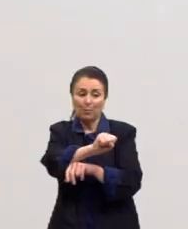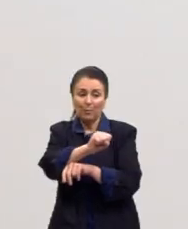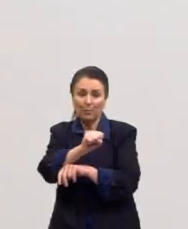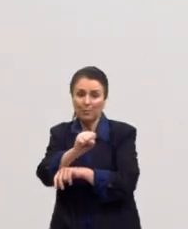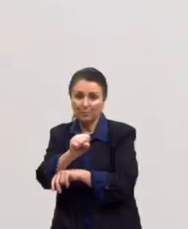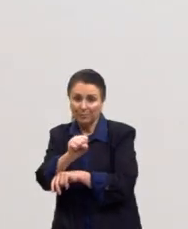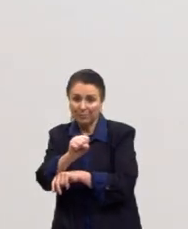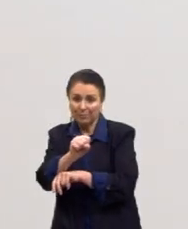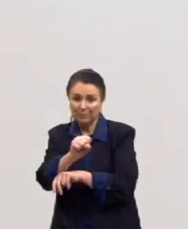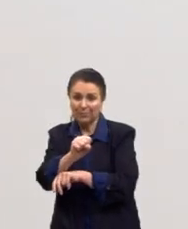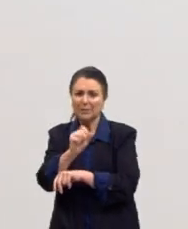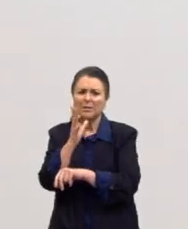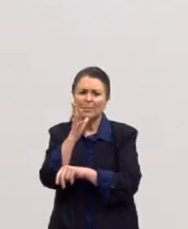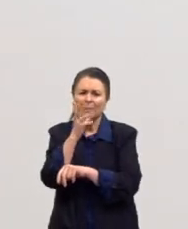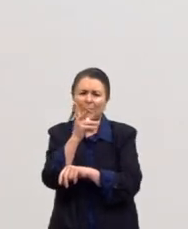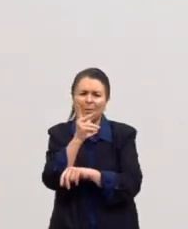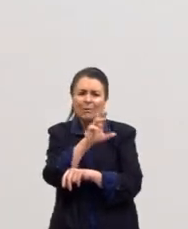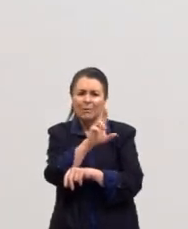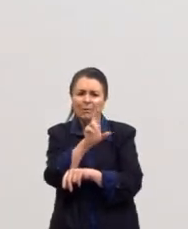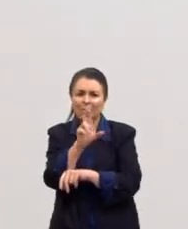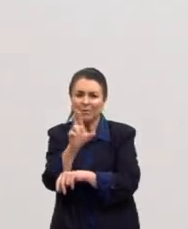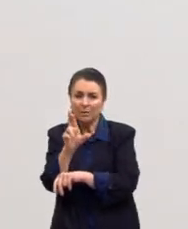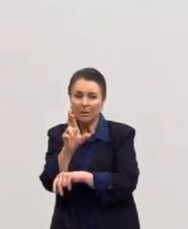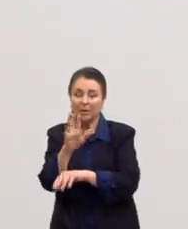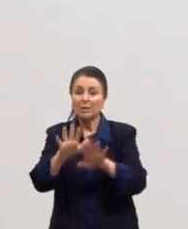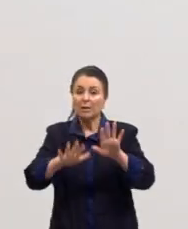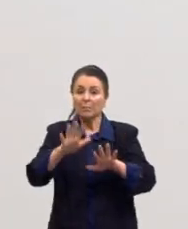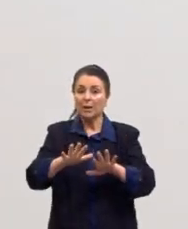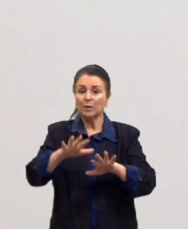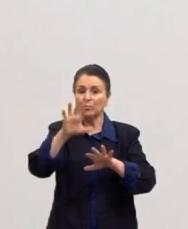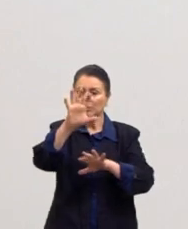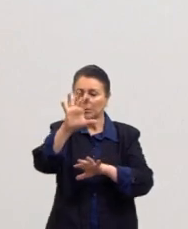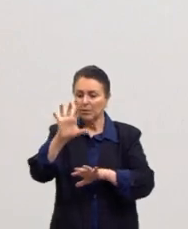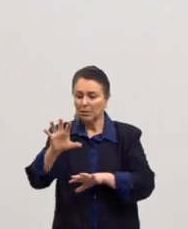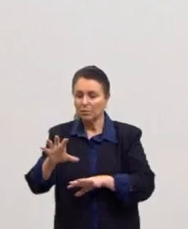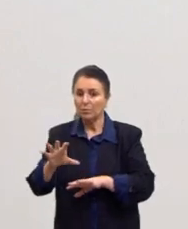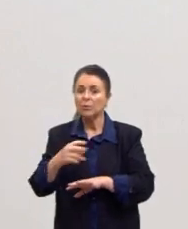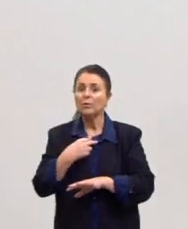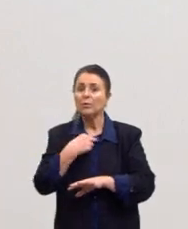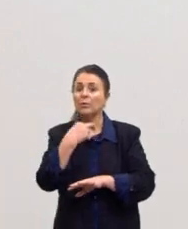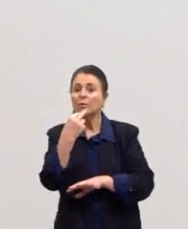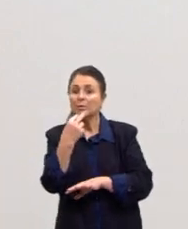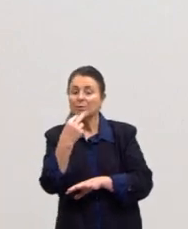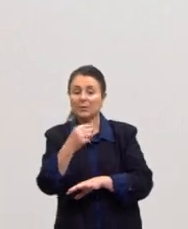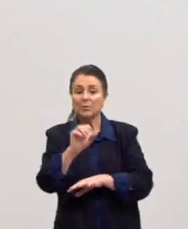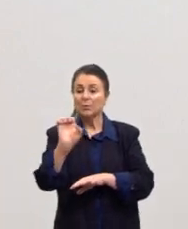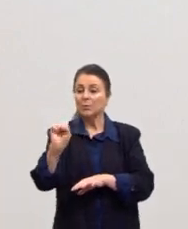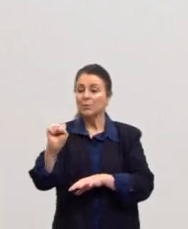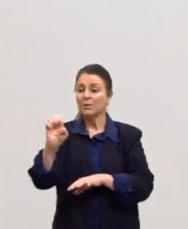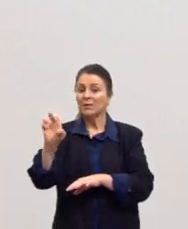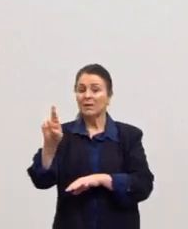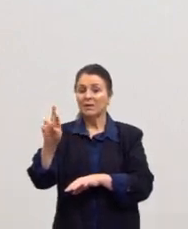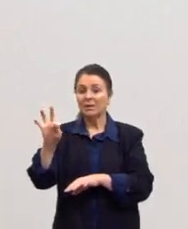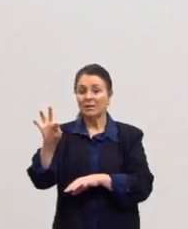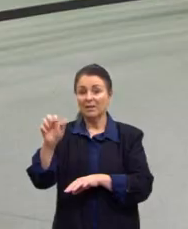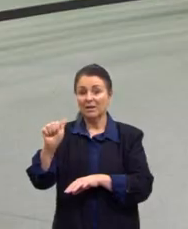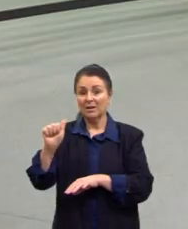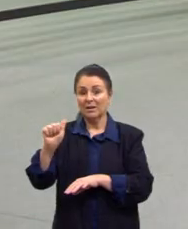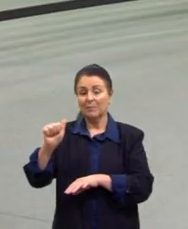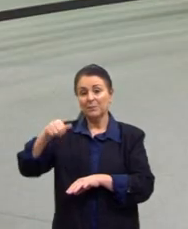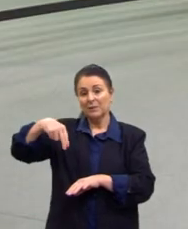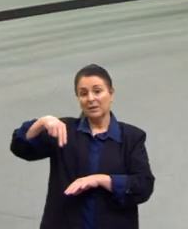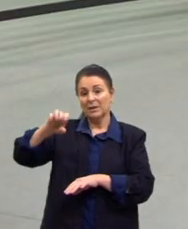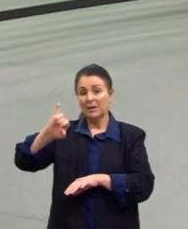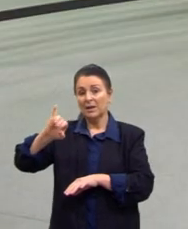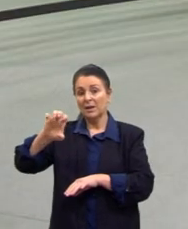Depende a região né que tu do nosso corpo que vai emitir aquele som então o sertanejo ele já é um R um pouquinho diferenciado